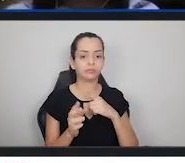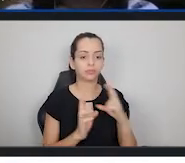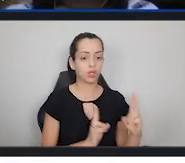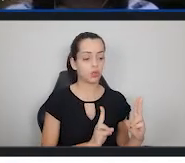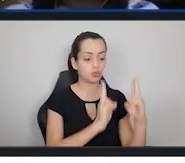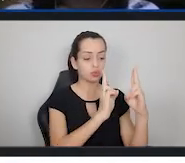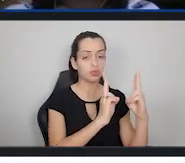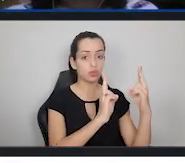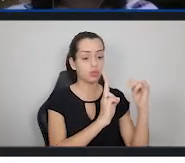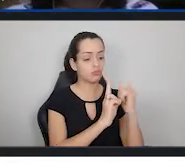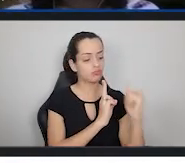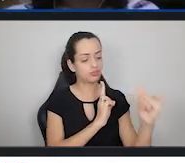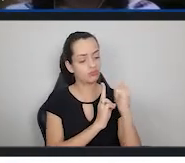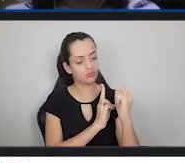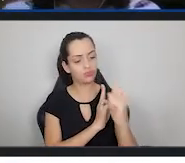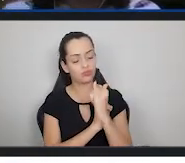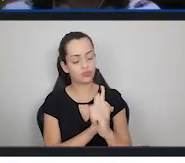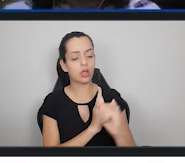a automação.